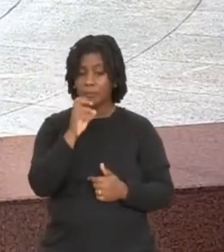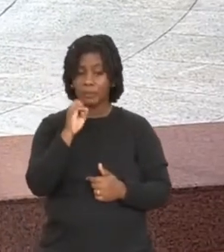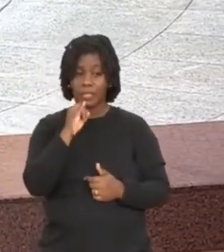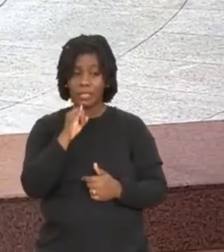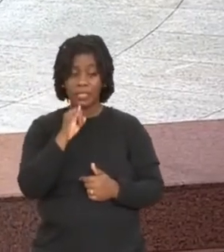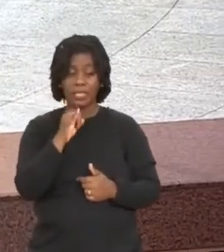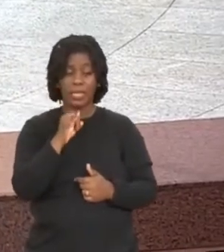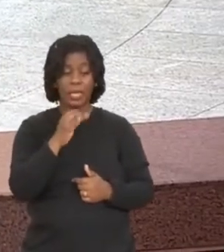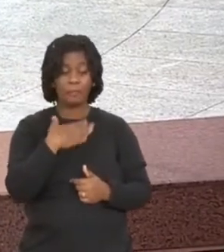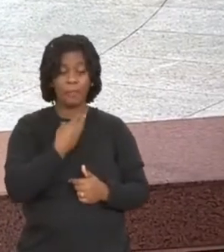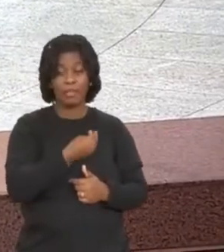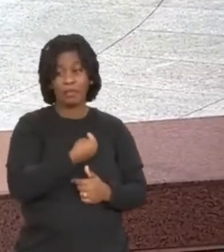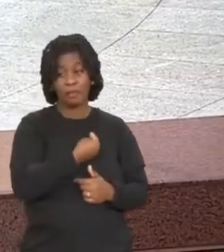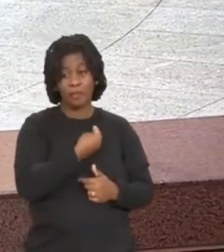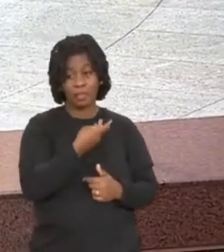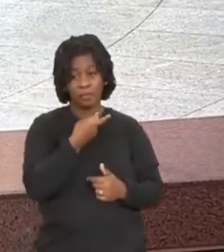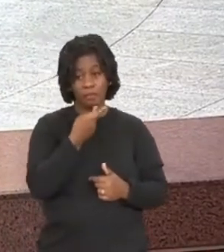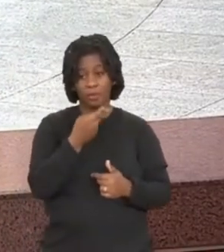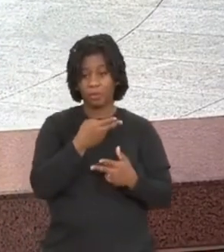verdades.